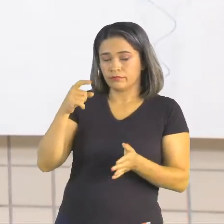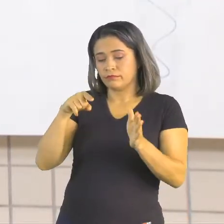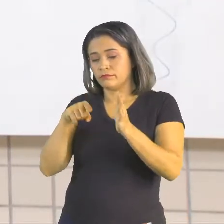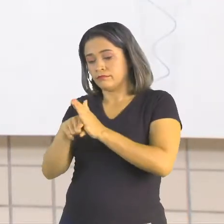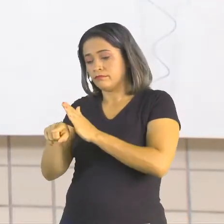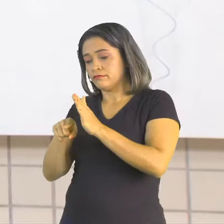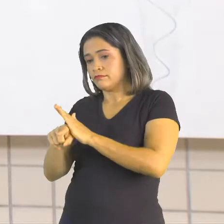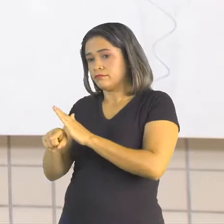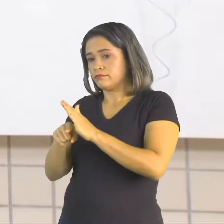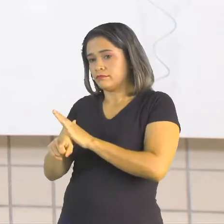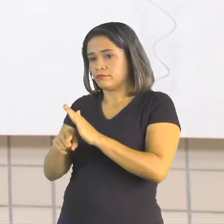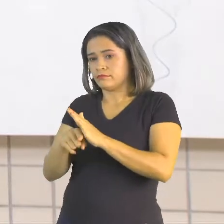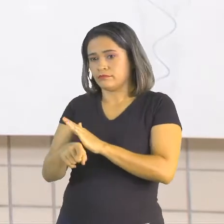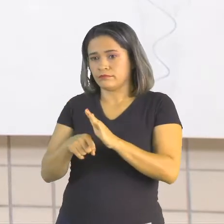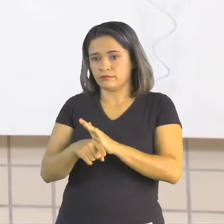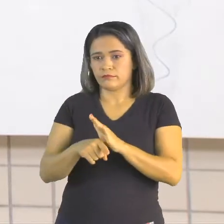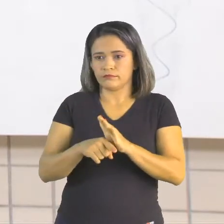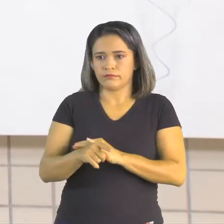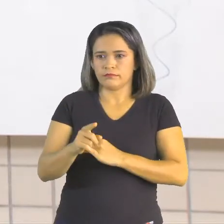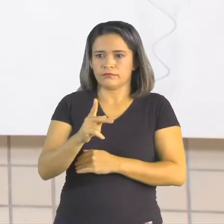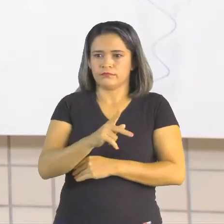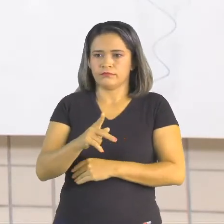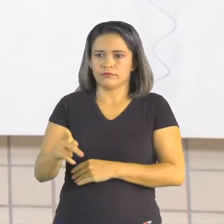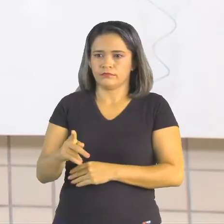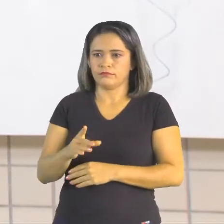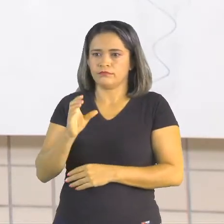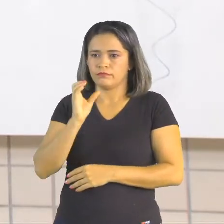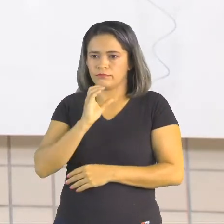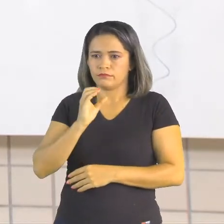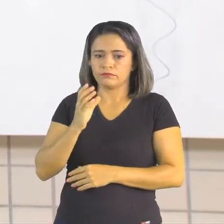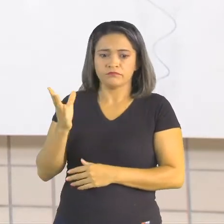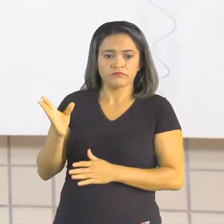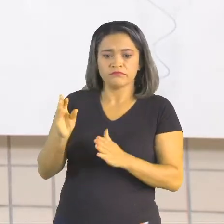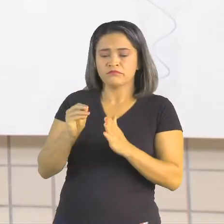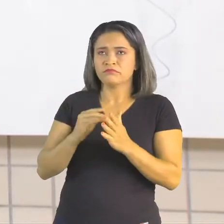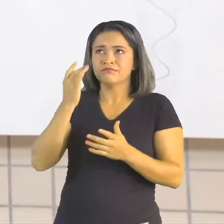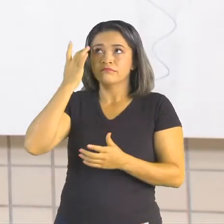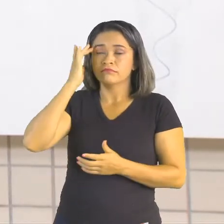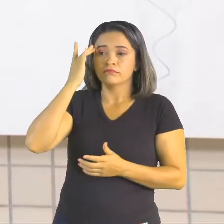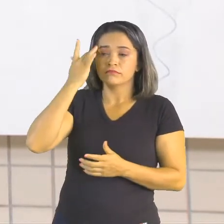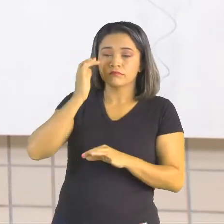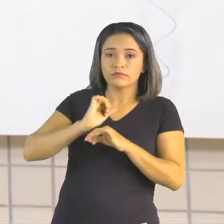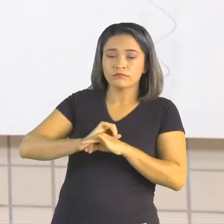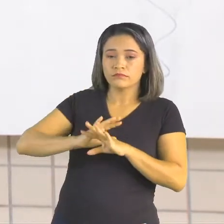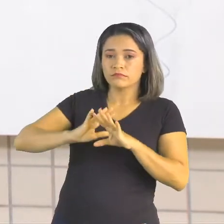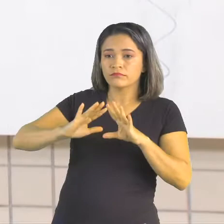professores ou alguém que tenha domínio desse conteúdo aqui, para você ir entendendo